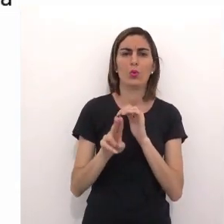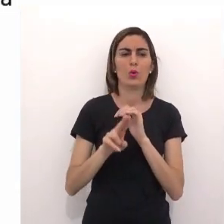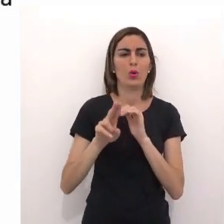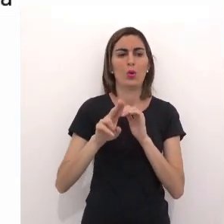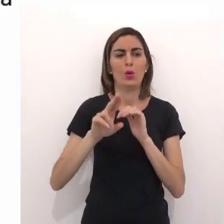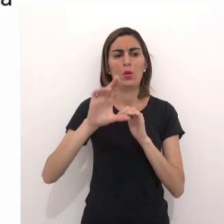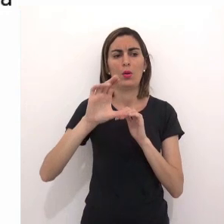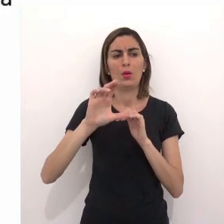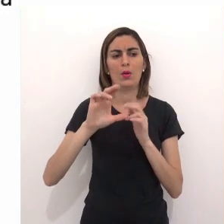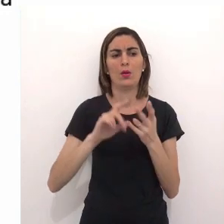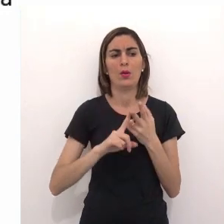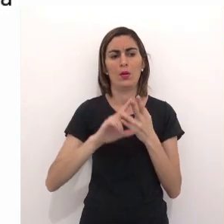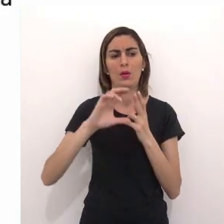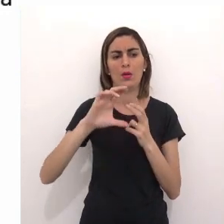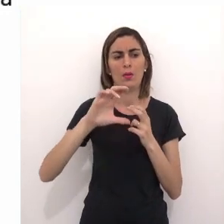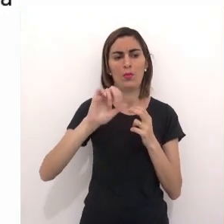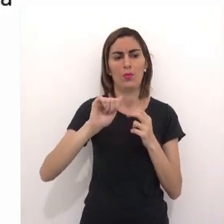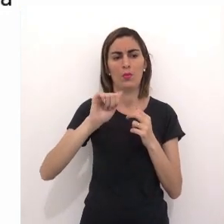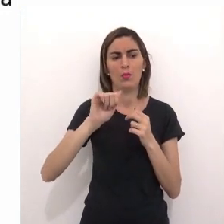Caraimonhaba,